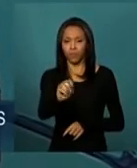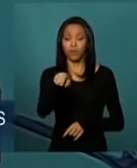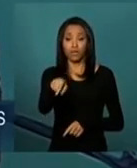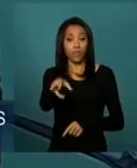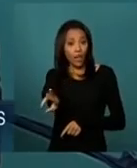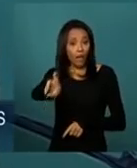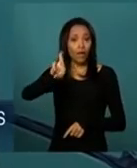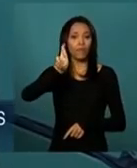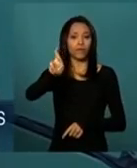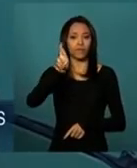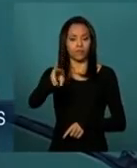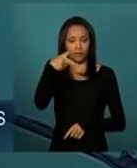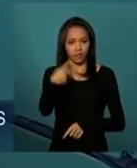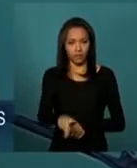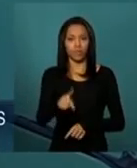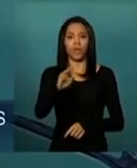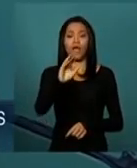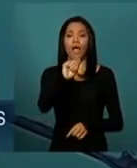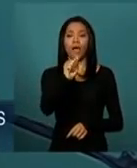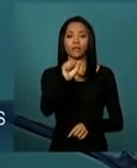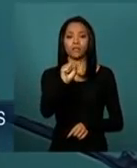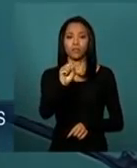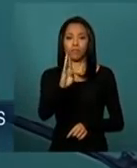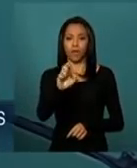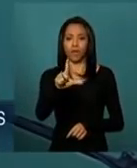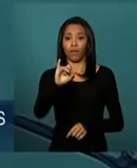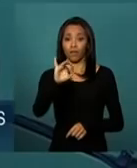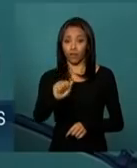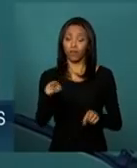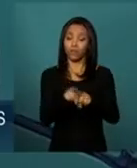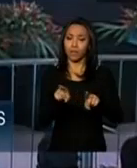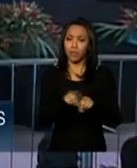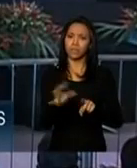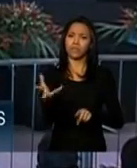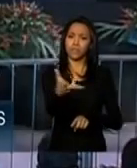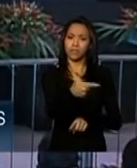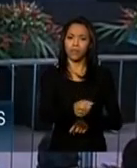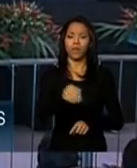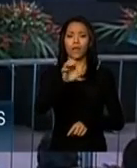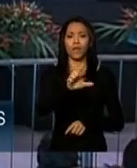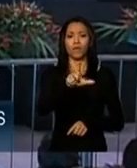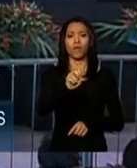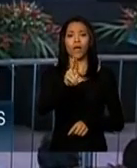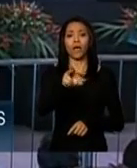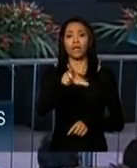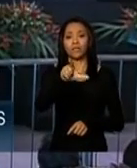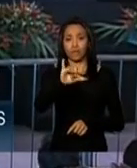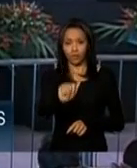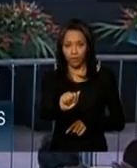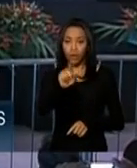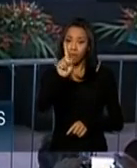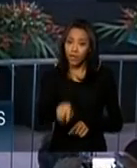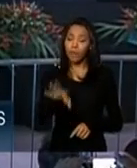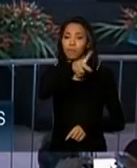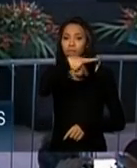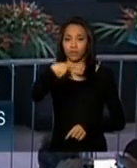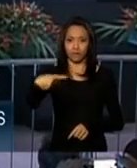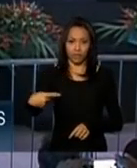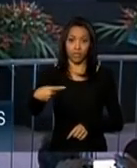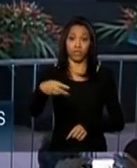representando aqui a Assembleia Legislativa, excelentíssima senhora desembargadora Eulália Pinheiro, presidente